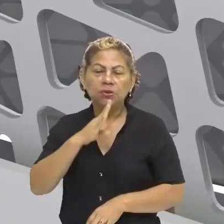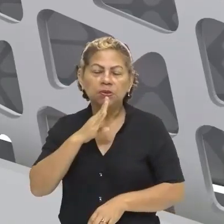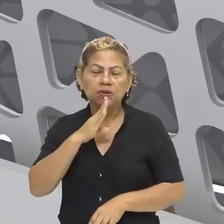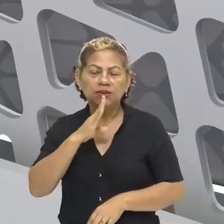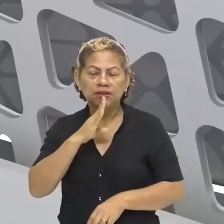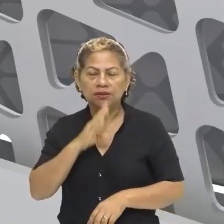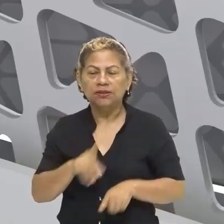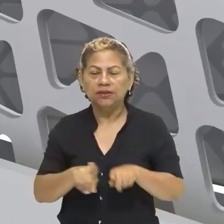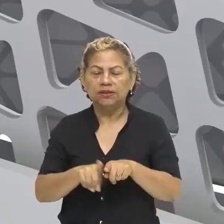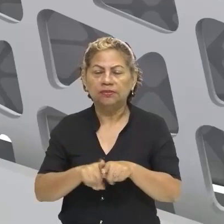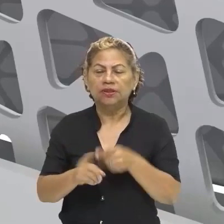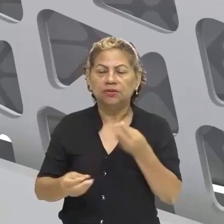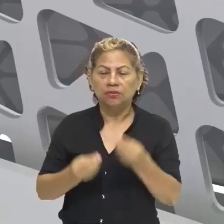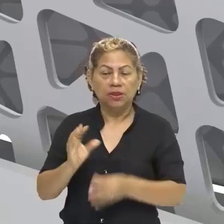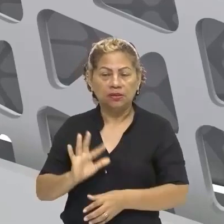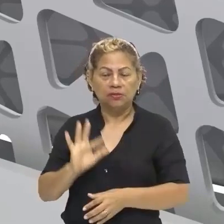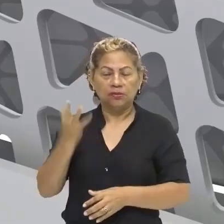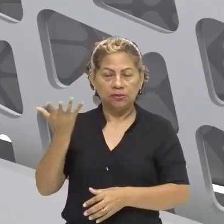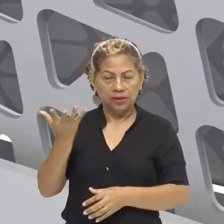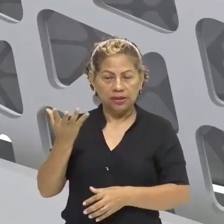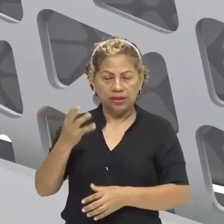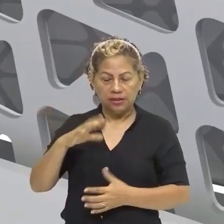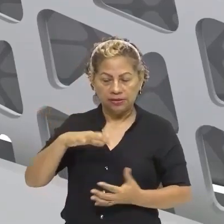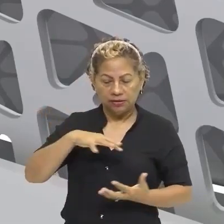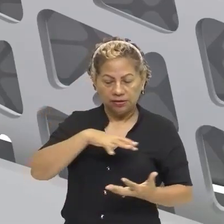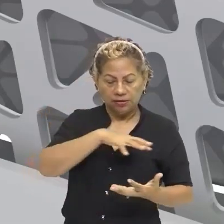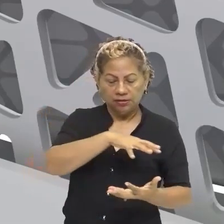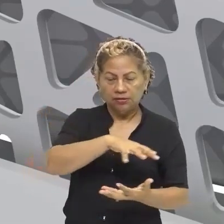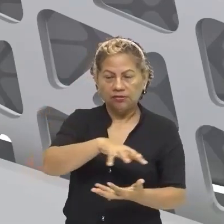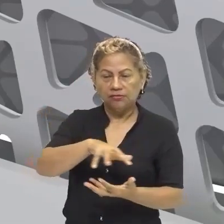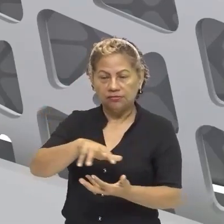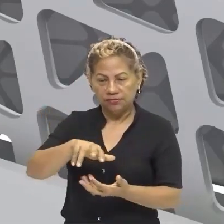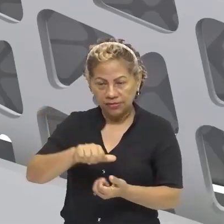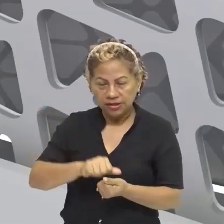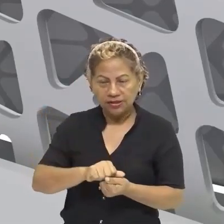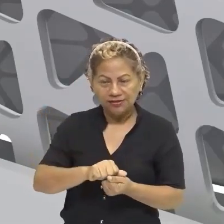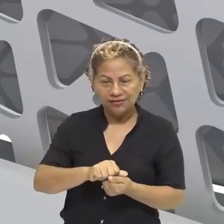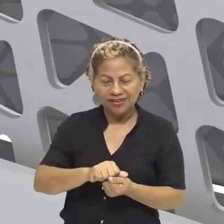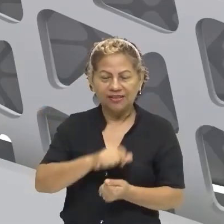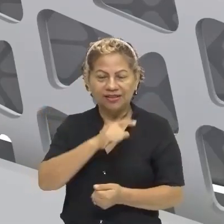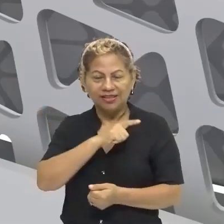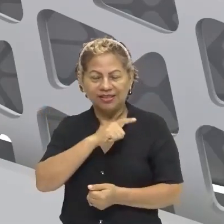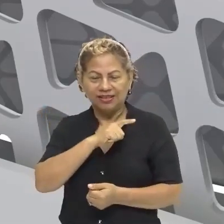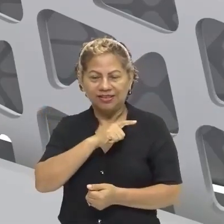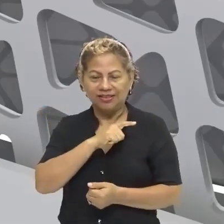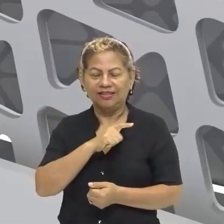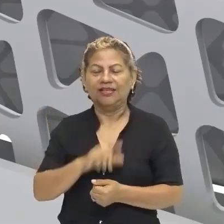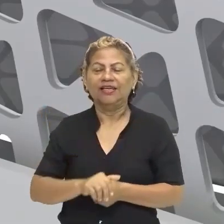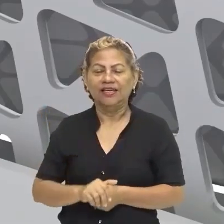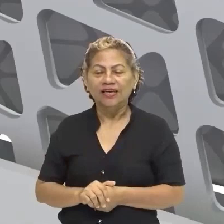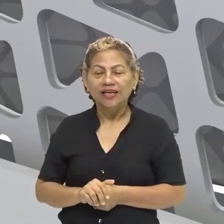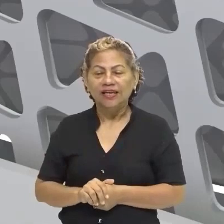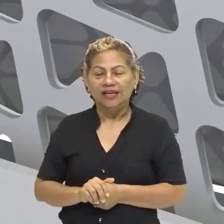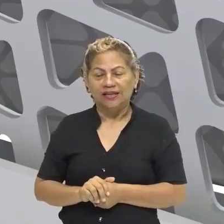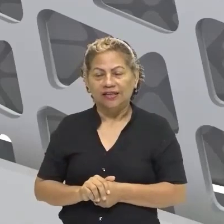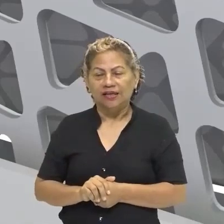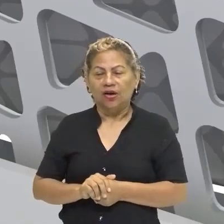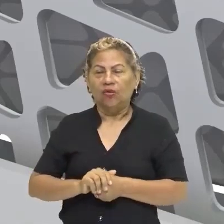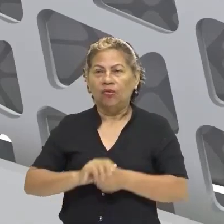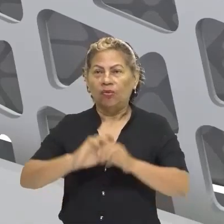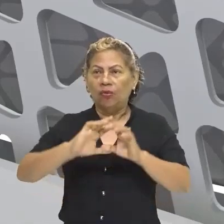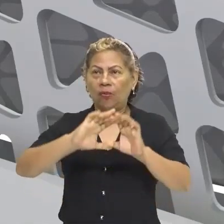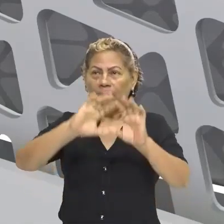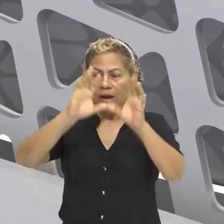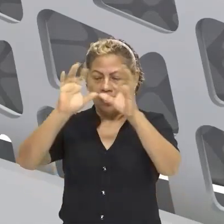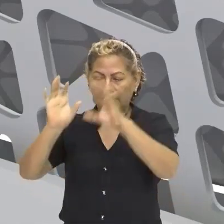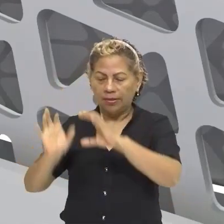que o nosso planeta faz viajando pelo espaço. E daí então, nós tivemos no